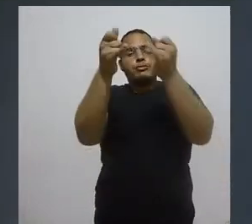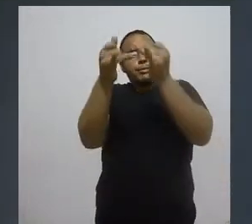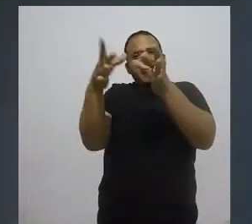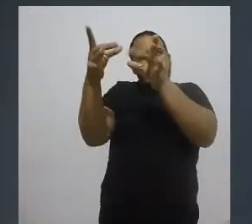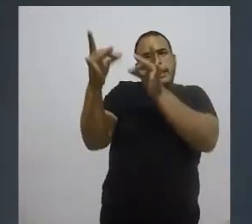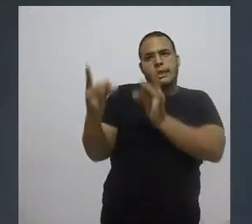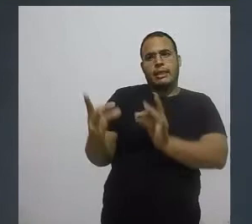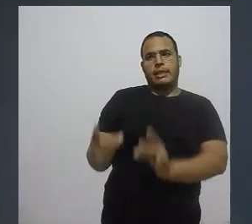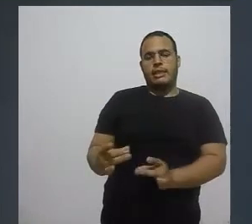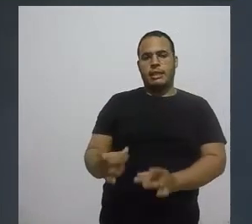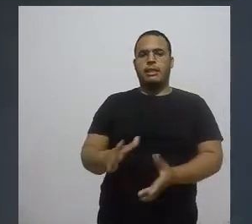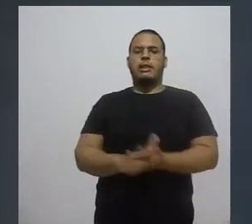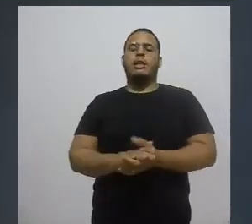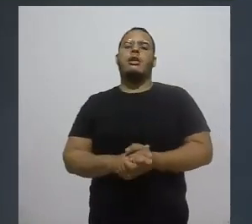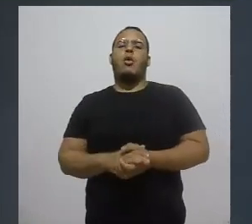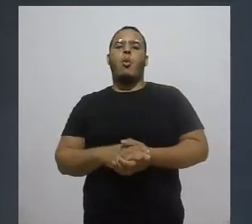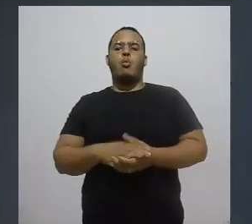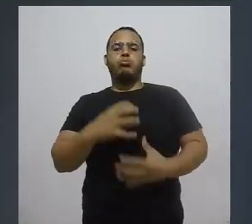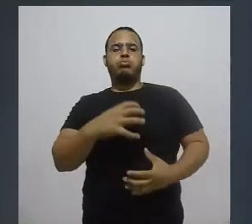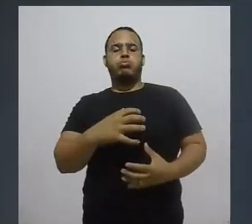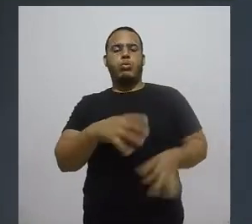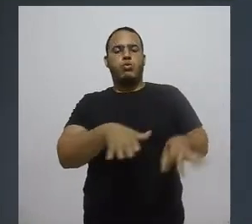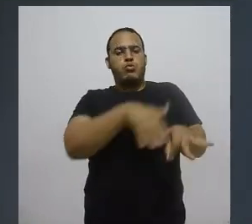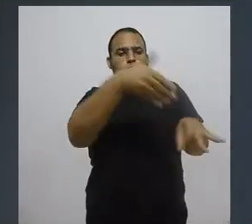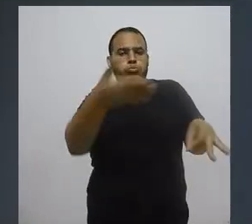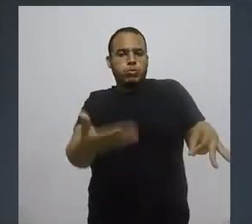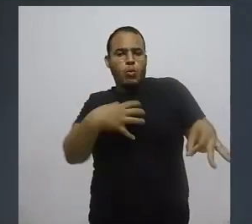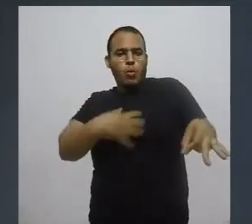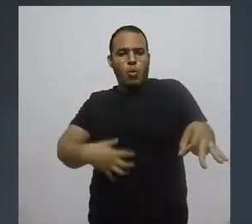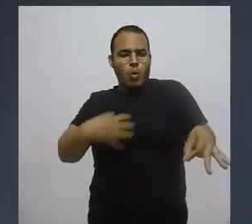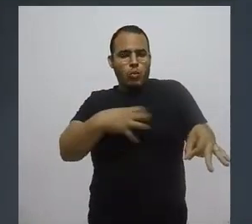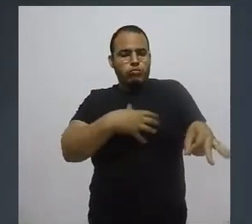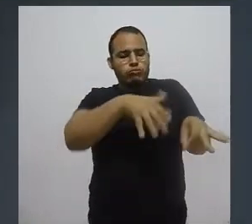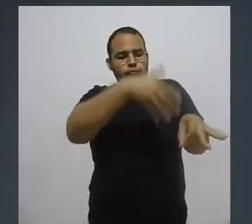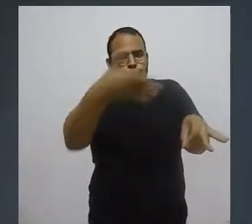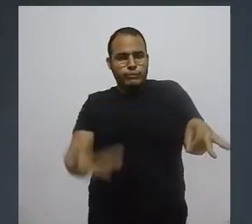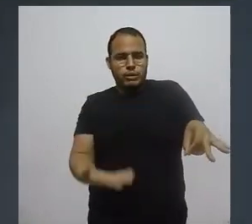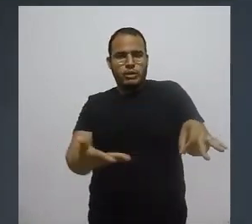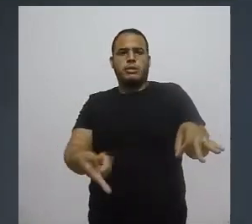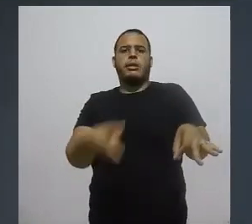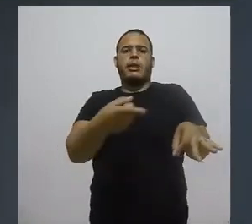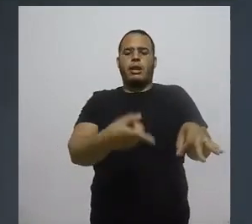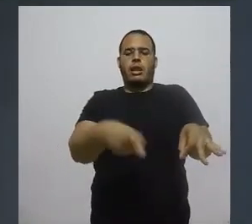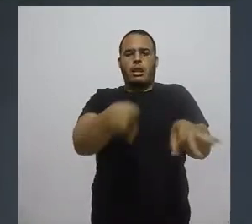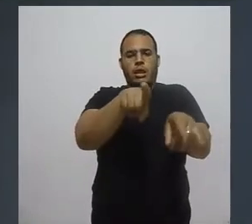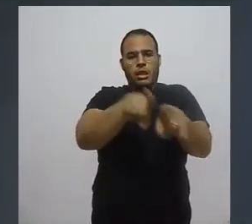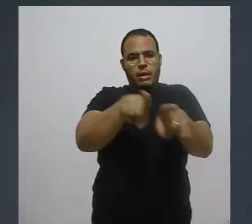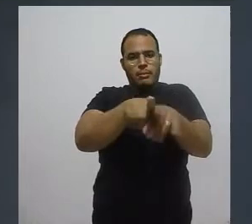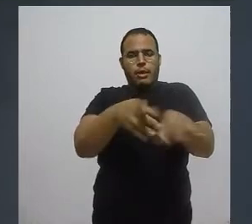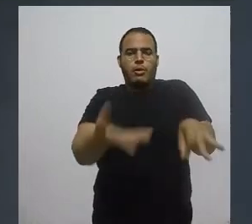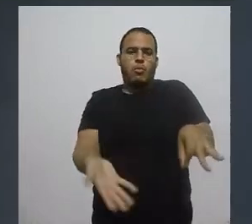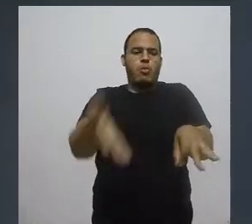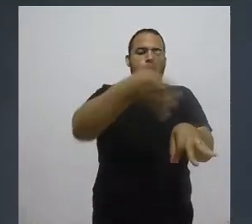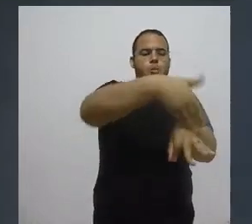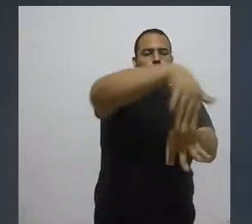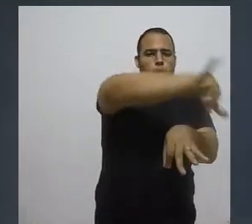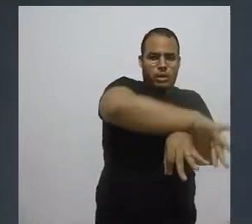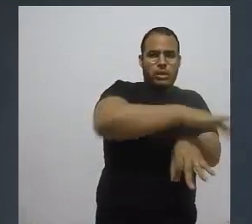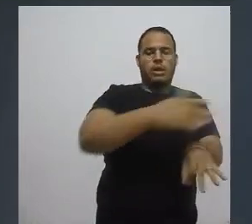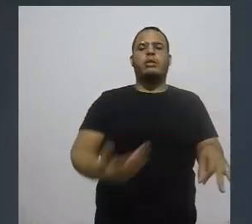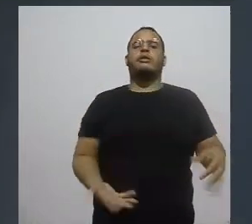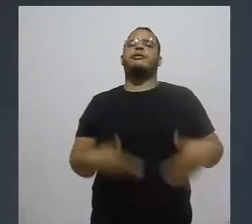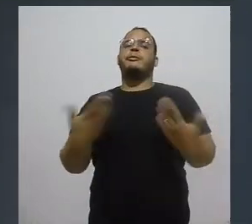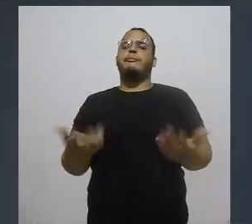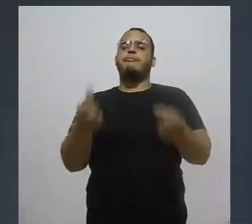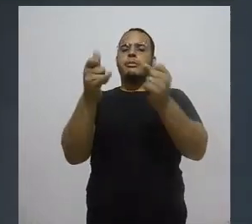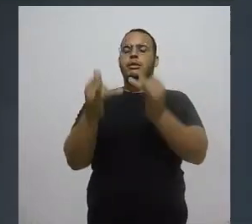esses órgãos, que são aí os órgãos externos, e esses aqui são os órgãos internos, ok? Os órgãos internos, a gente